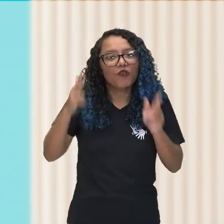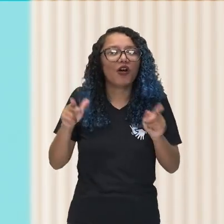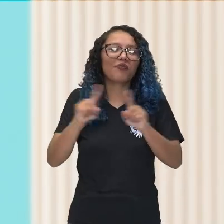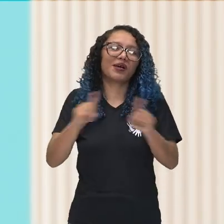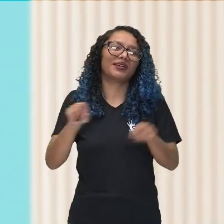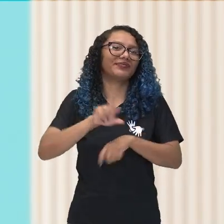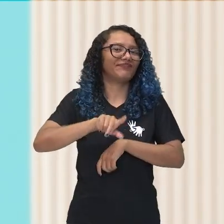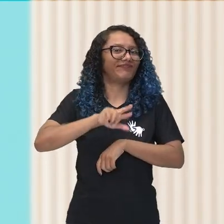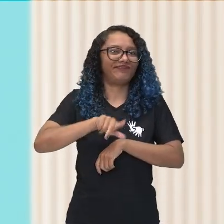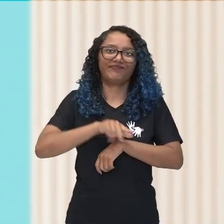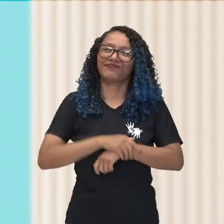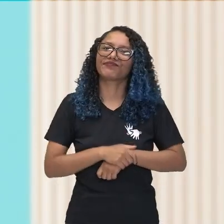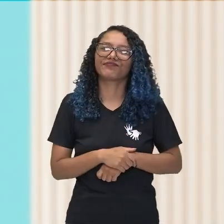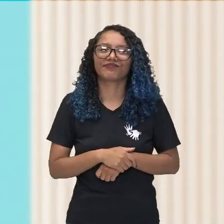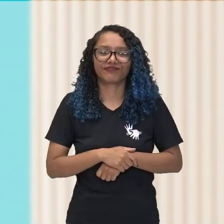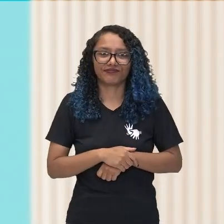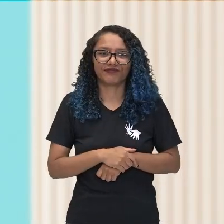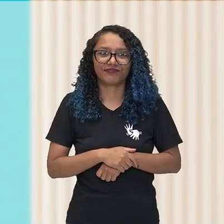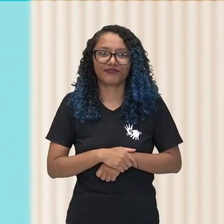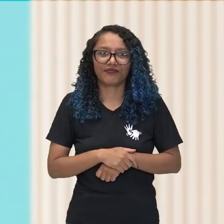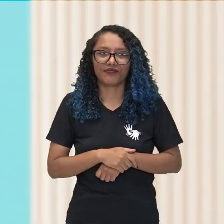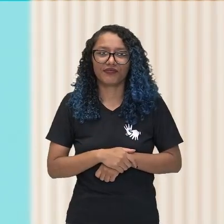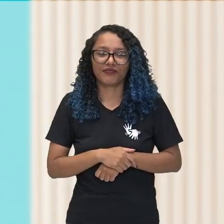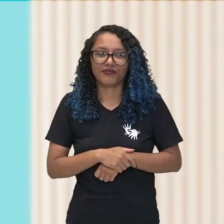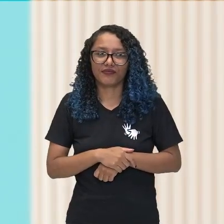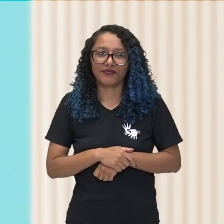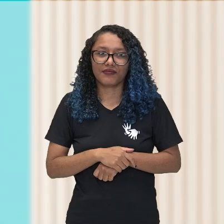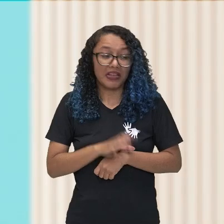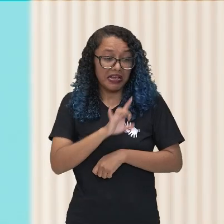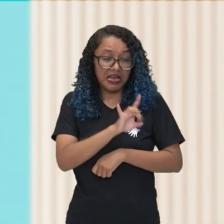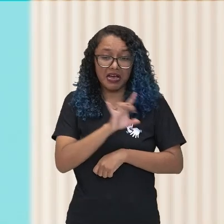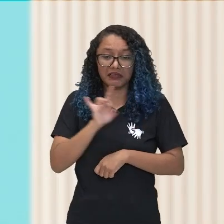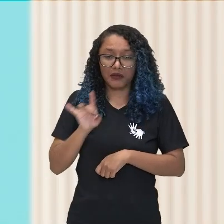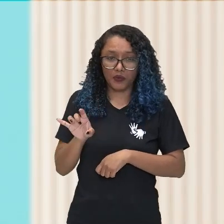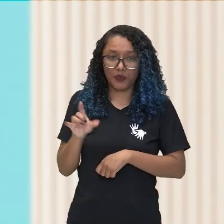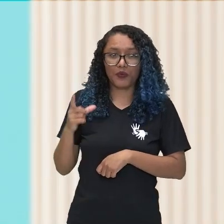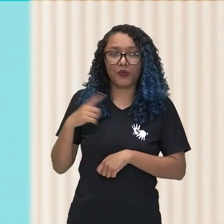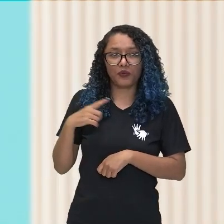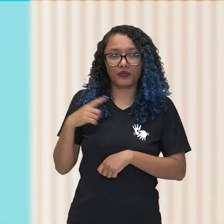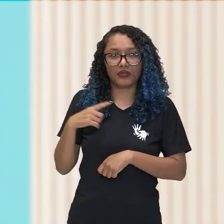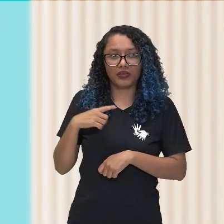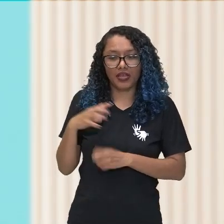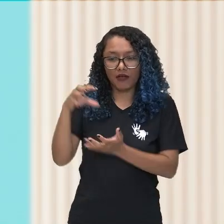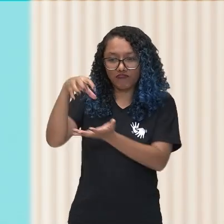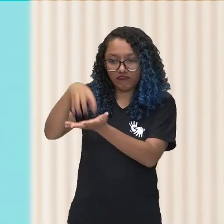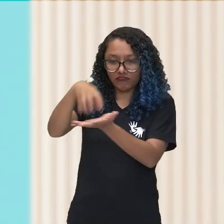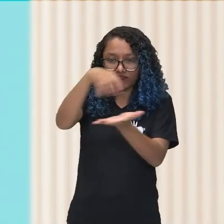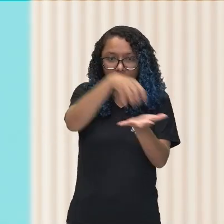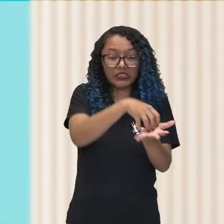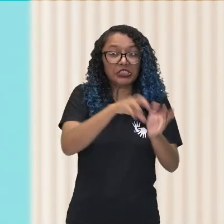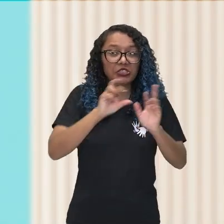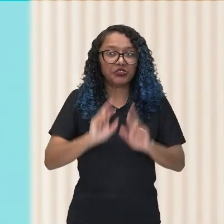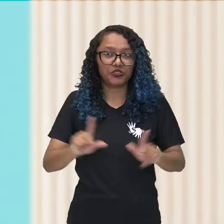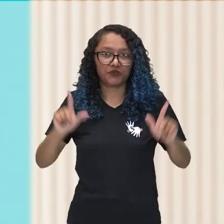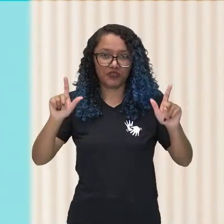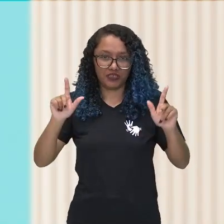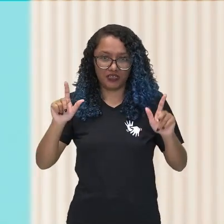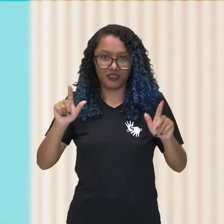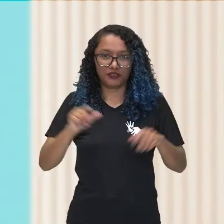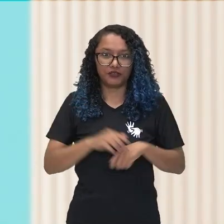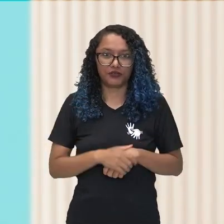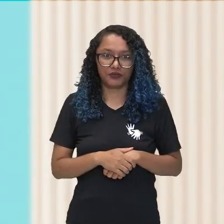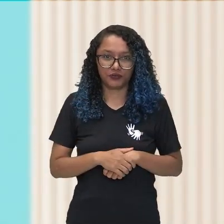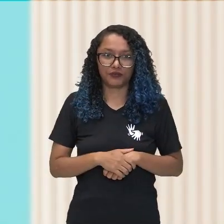é. Cada uma é gerida por uma federação diferente, né? O futsal